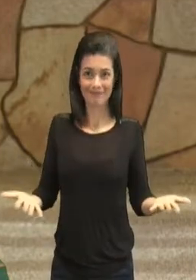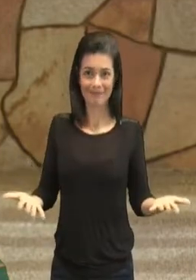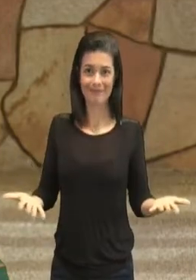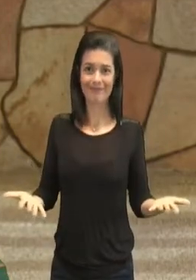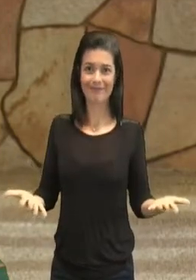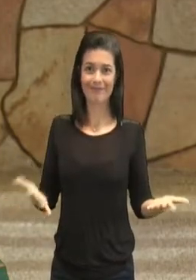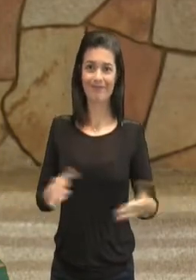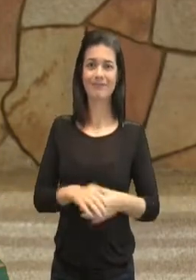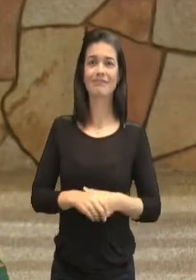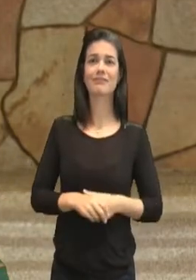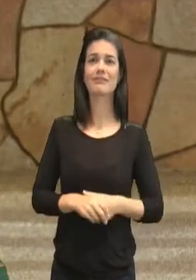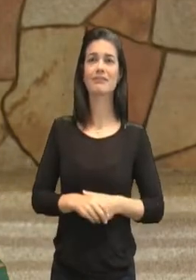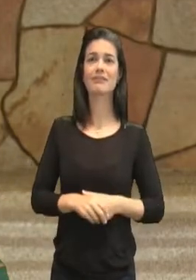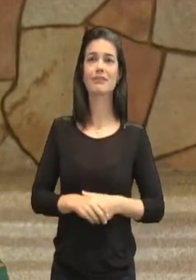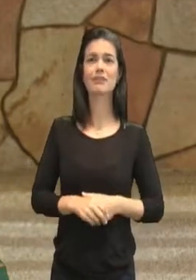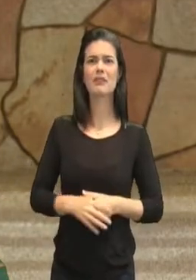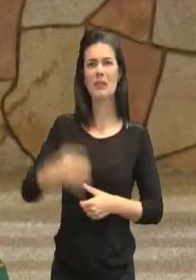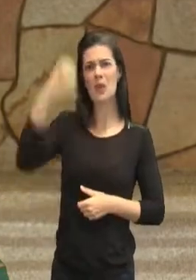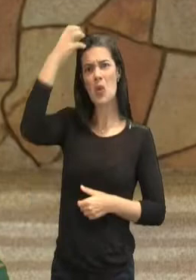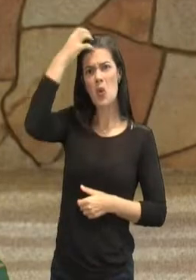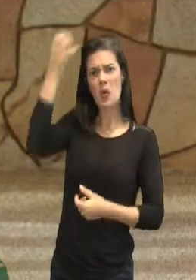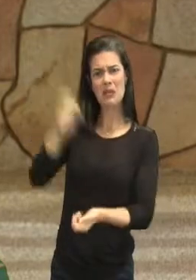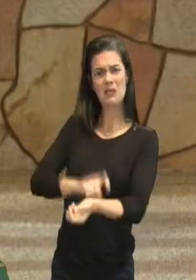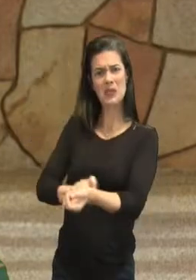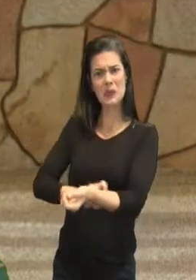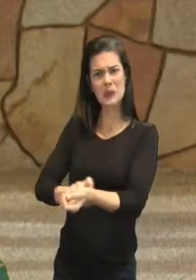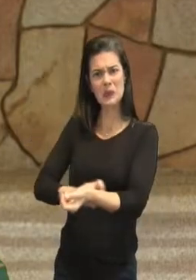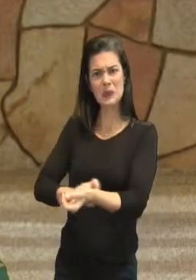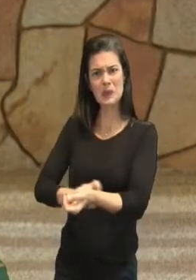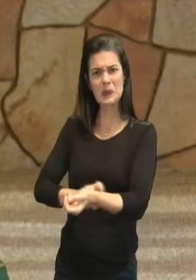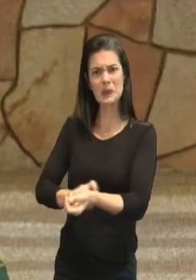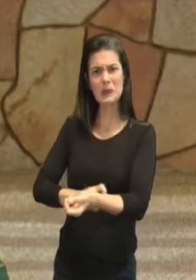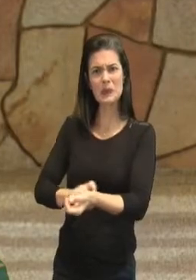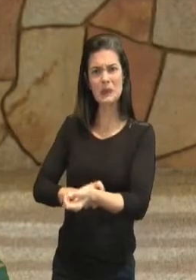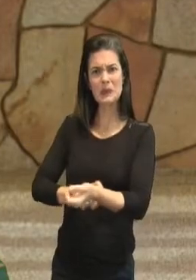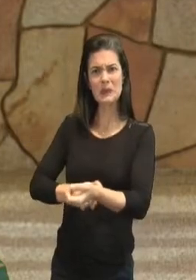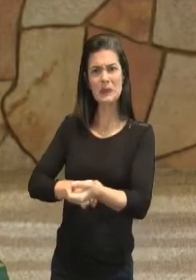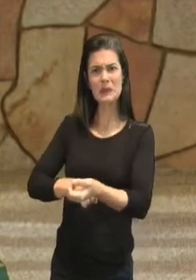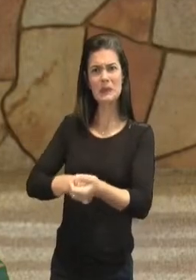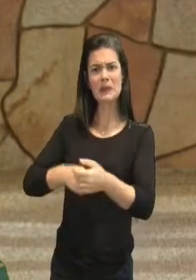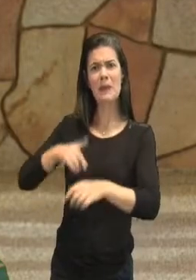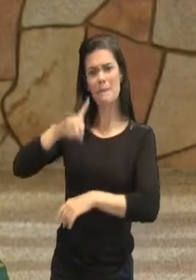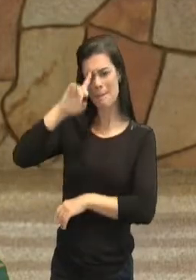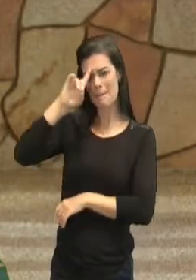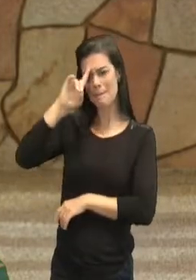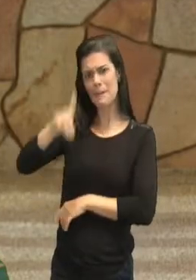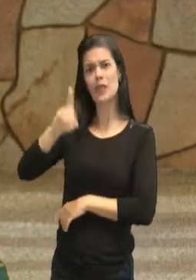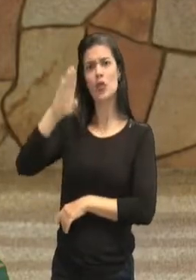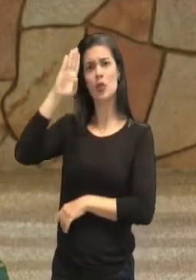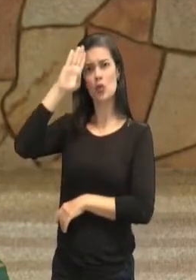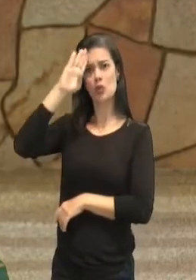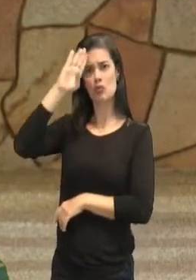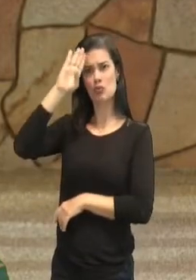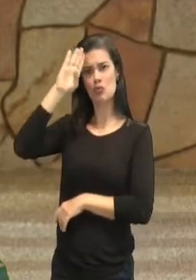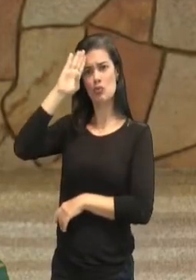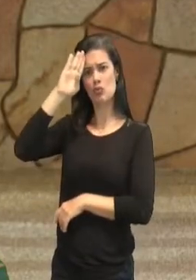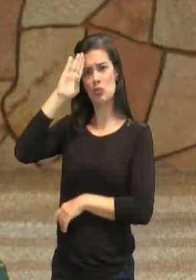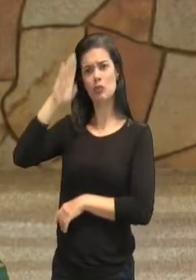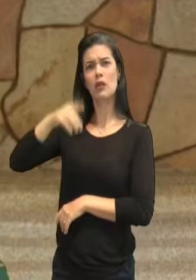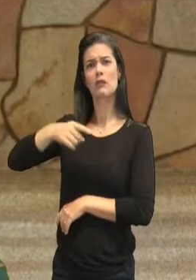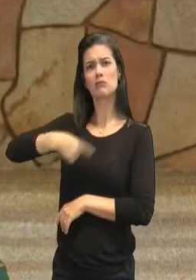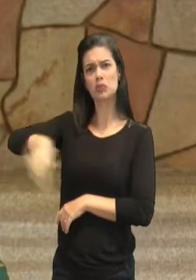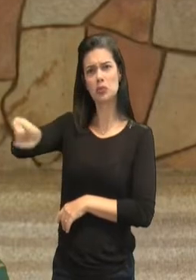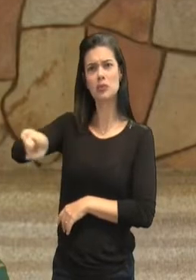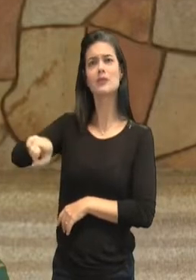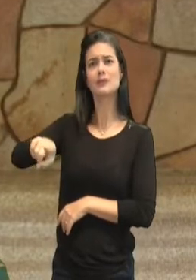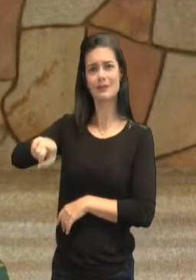e mataram. O rei ficou irado e, enviando as suas tropas, exterminou aqueles assassinos e lhes incendiou a